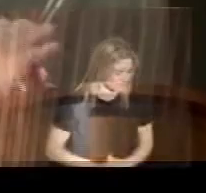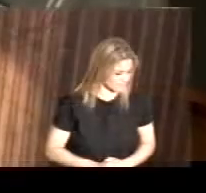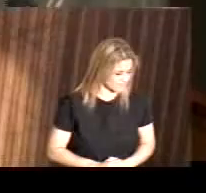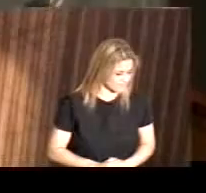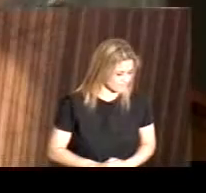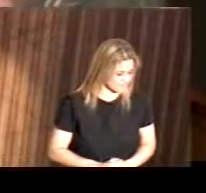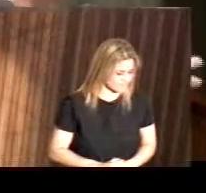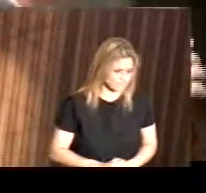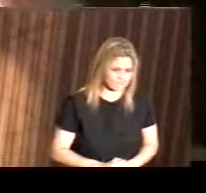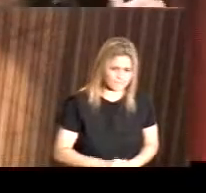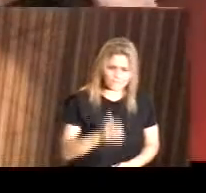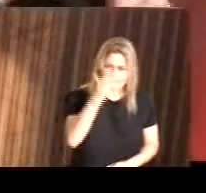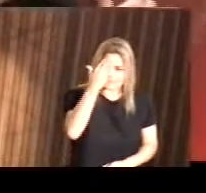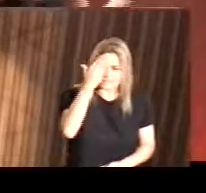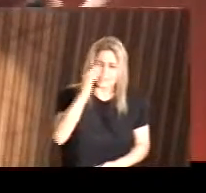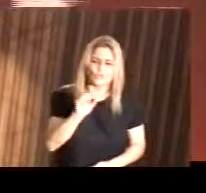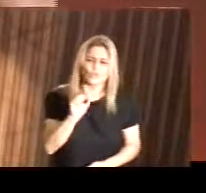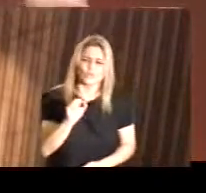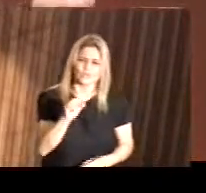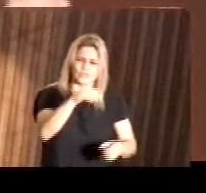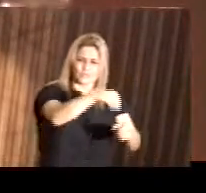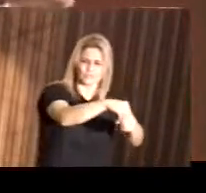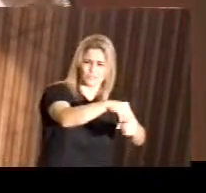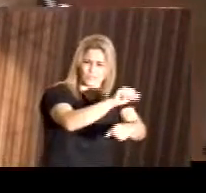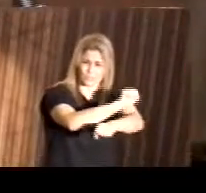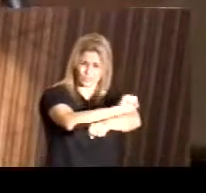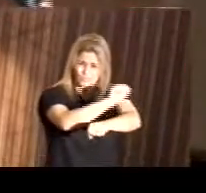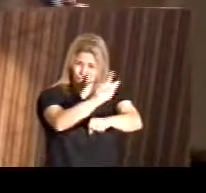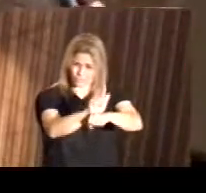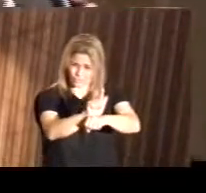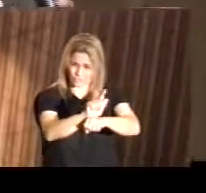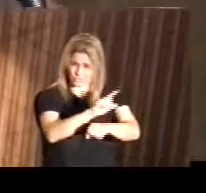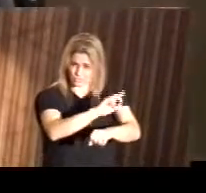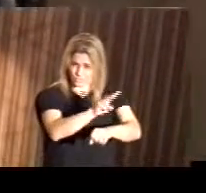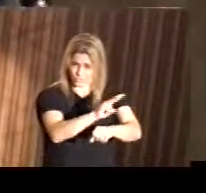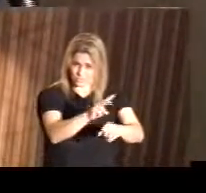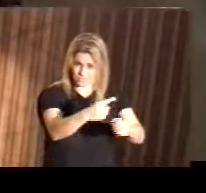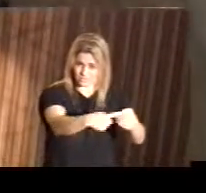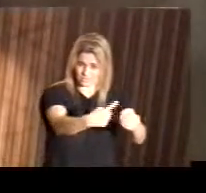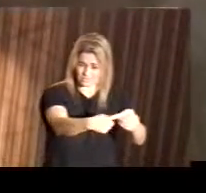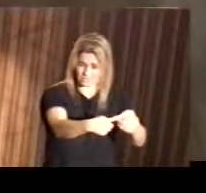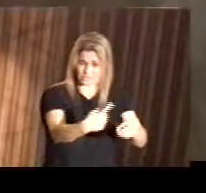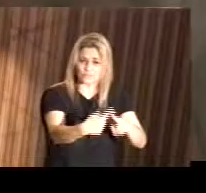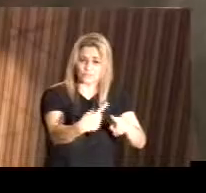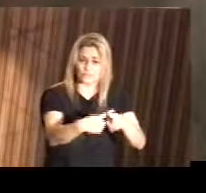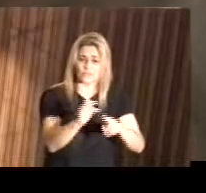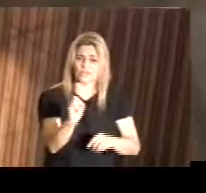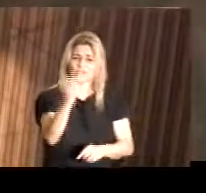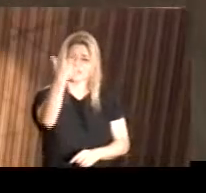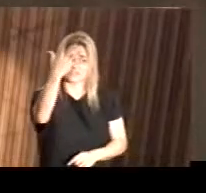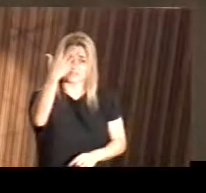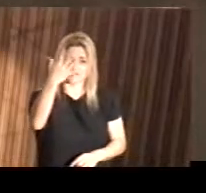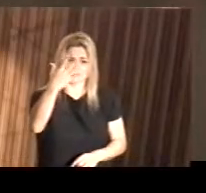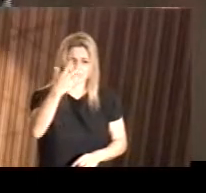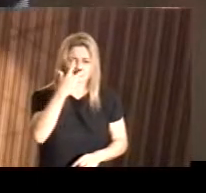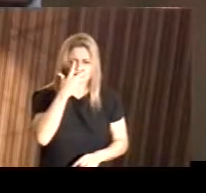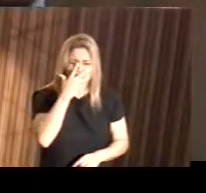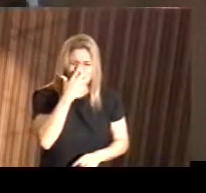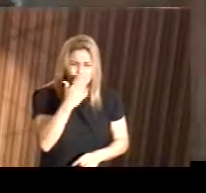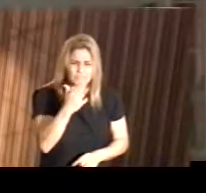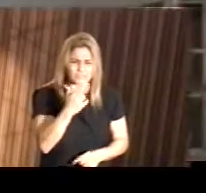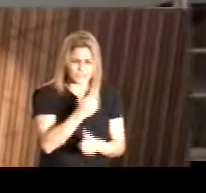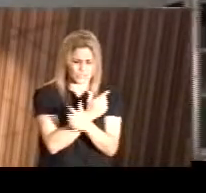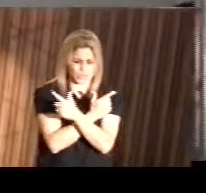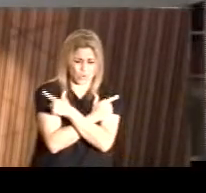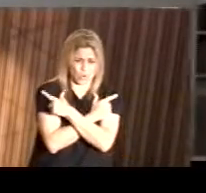no coração daquela sociedade de Sodoma e Gomorra? E que começou a acontecer no coração de